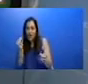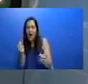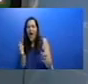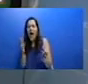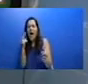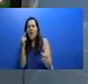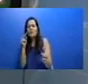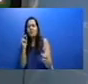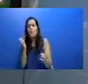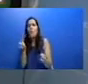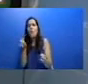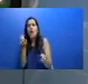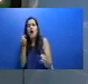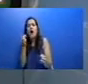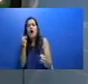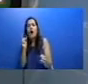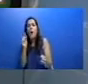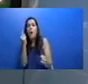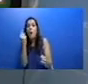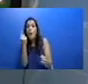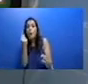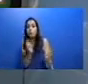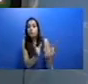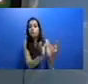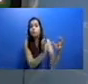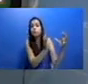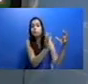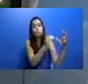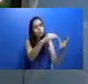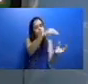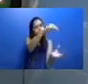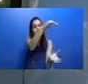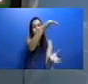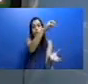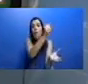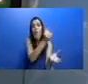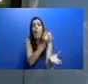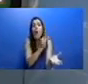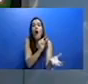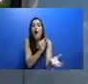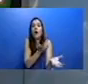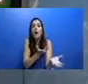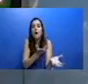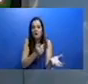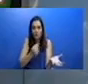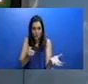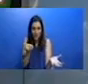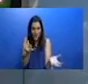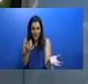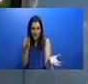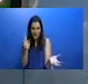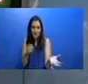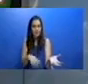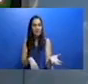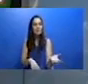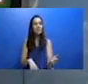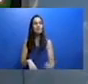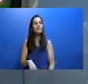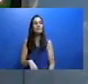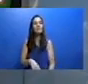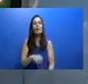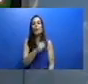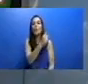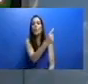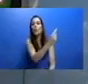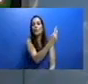dois, R$ 38,00. Mas quantos reais será que nós pagamos nesse quilo? Vamos contar? Olha lá.